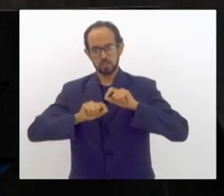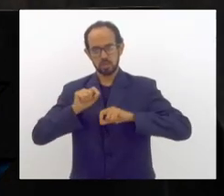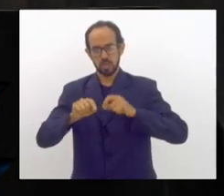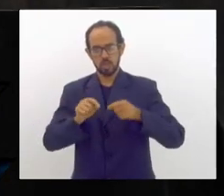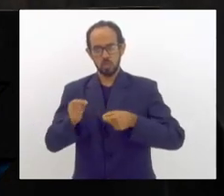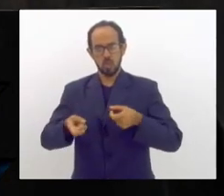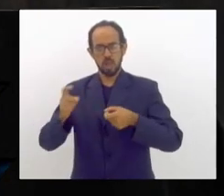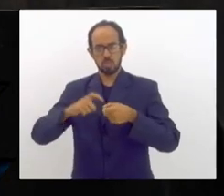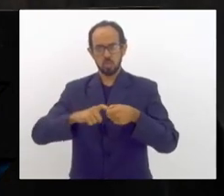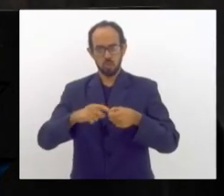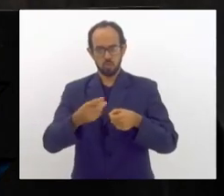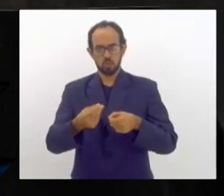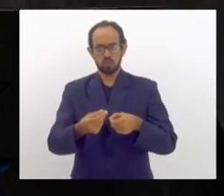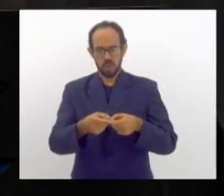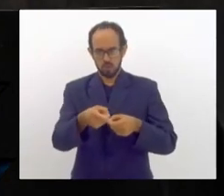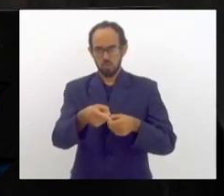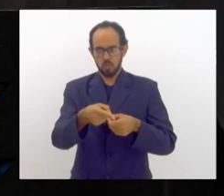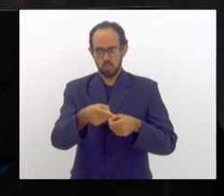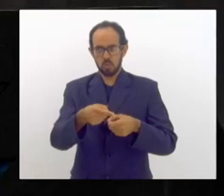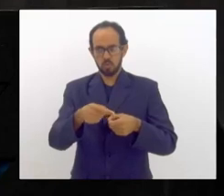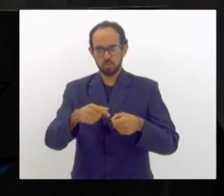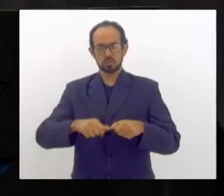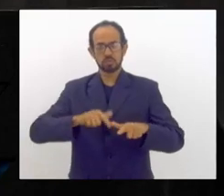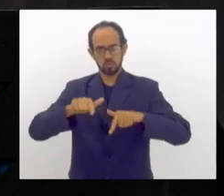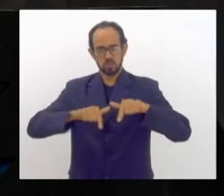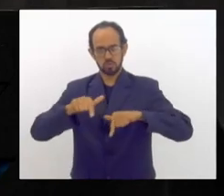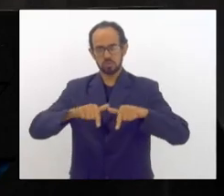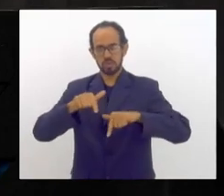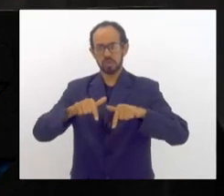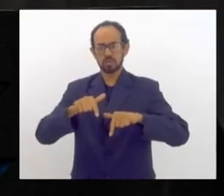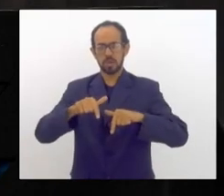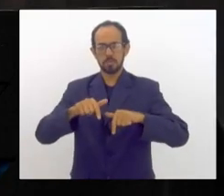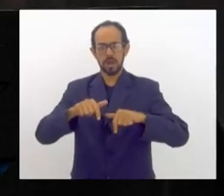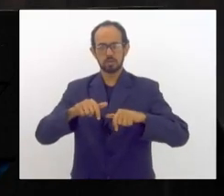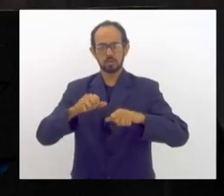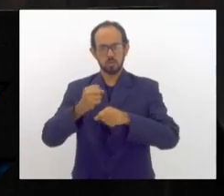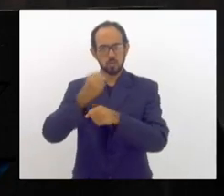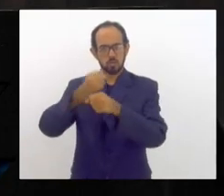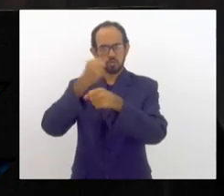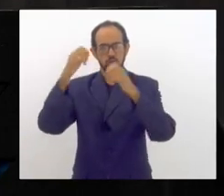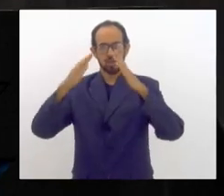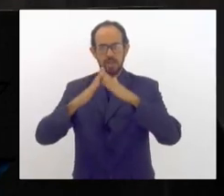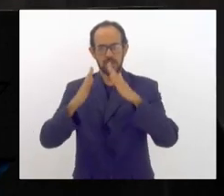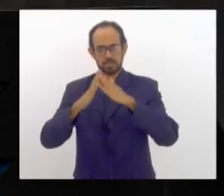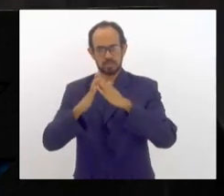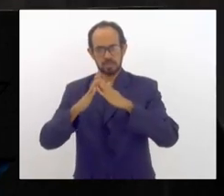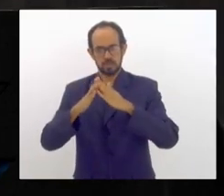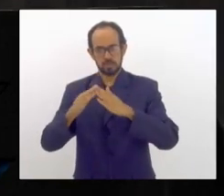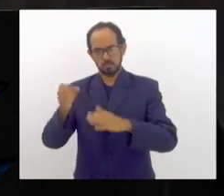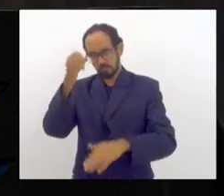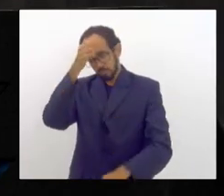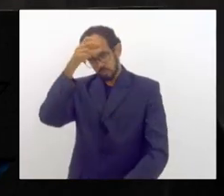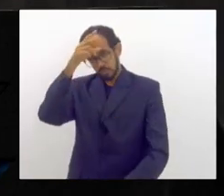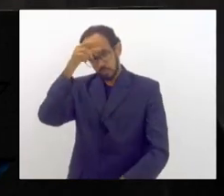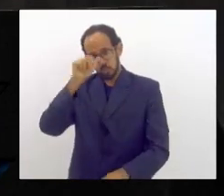retorno pelo suor do teu trabalho que construiu aquele lá. E Prefeitura, Governo do Estado e União precisam